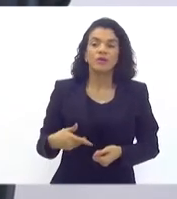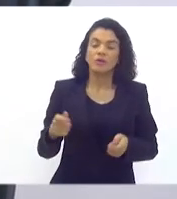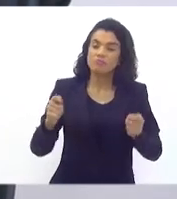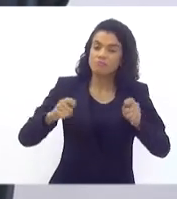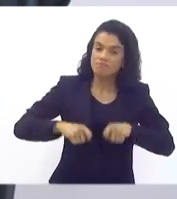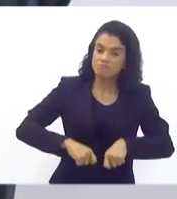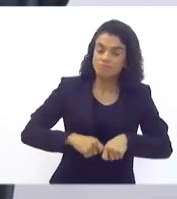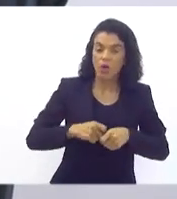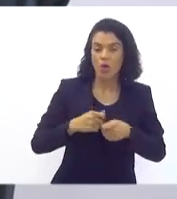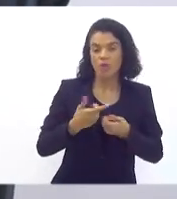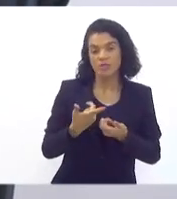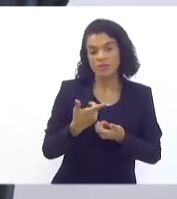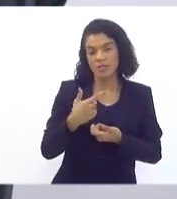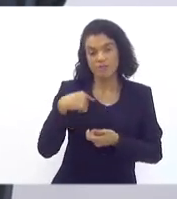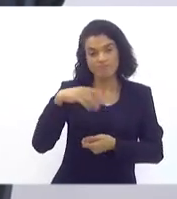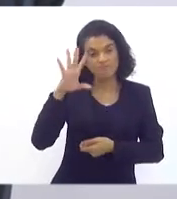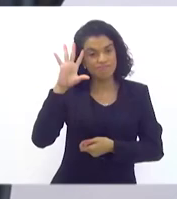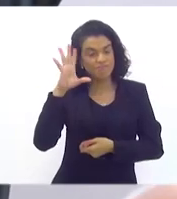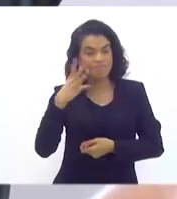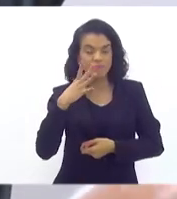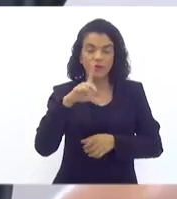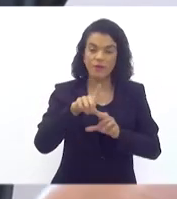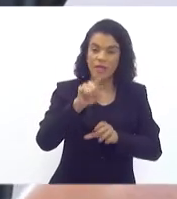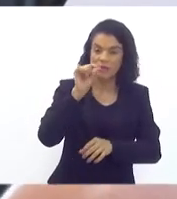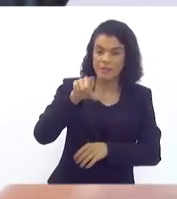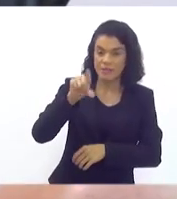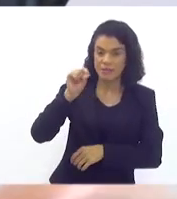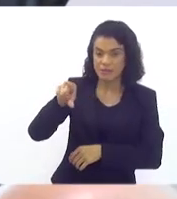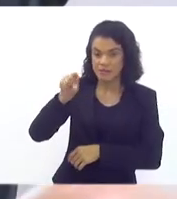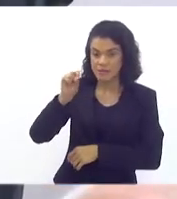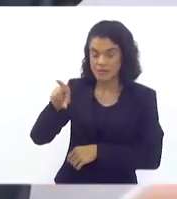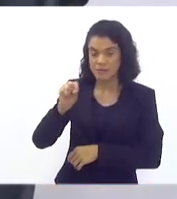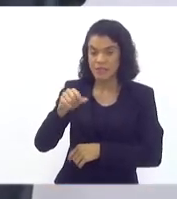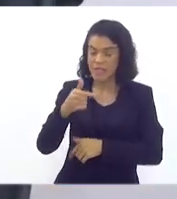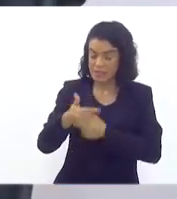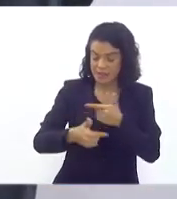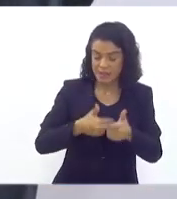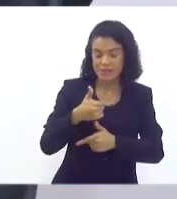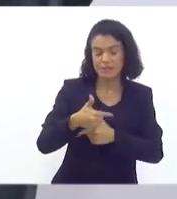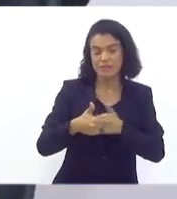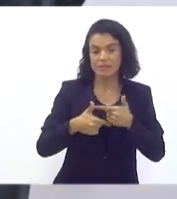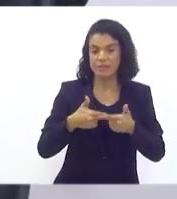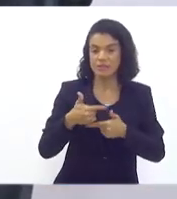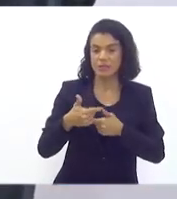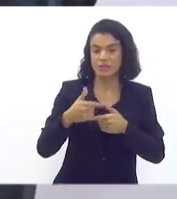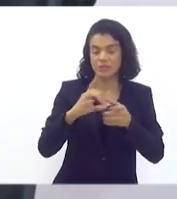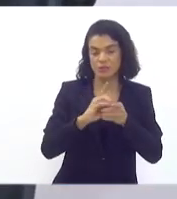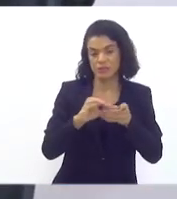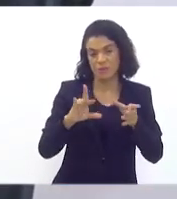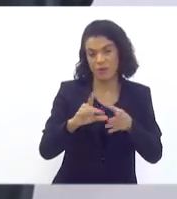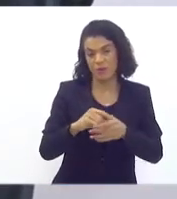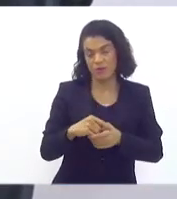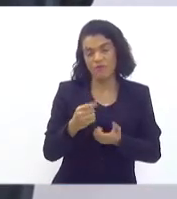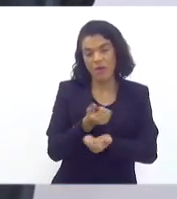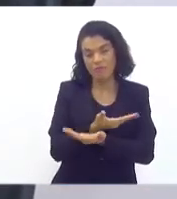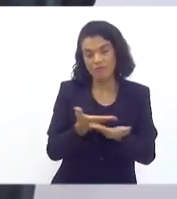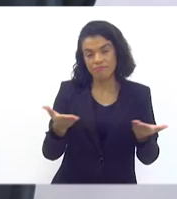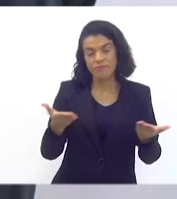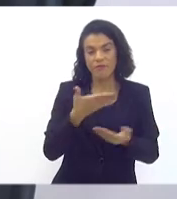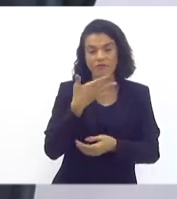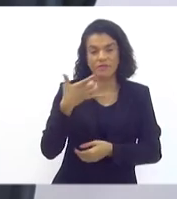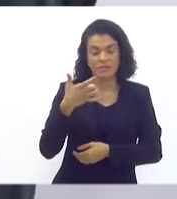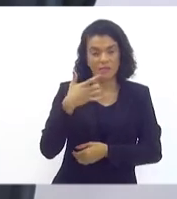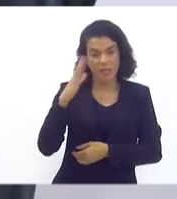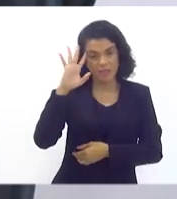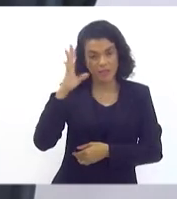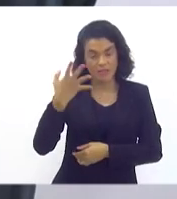embasar a sua decisão mas tem convicção com que esse exercício democrático ocorreu aqui vai propiciar uma tomada de decisão do